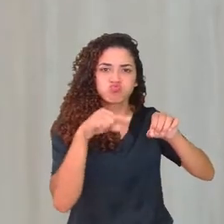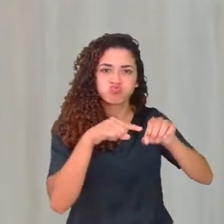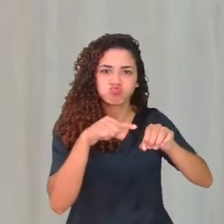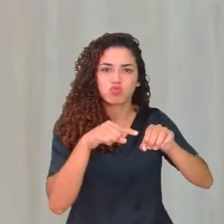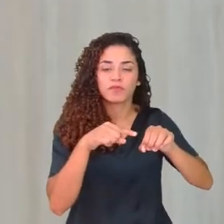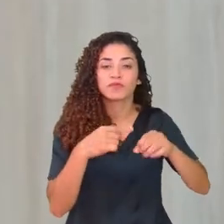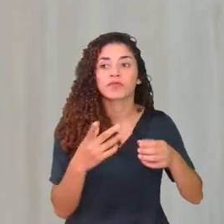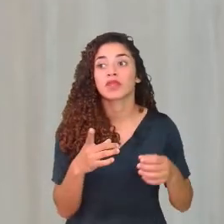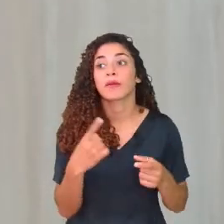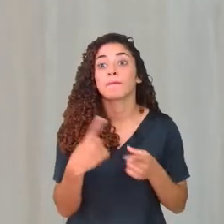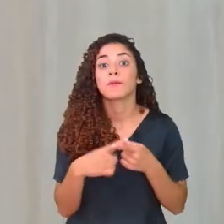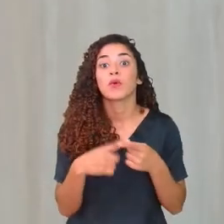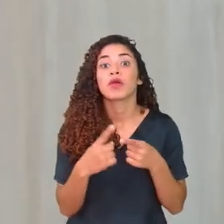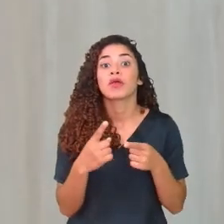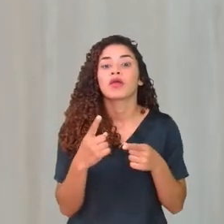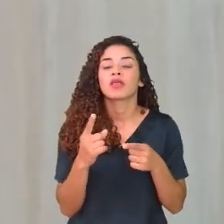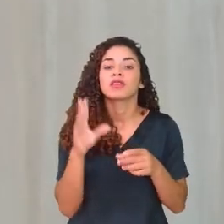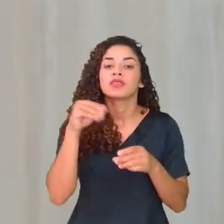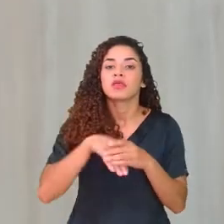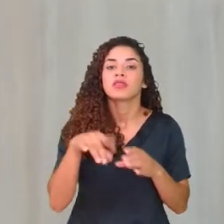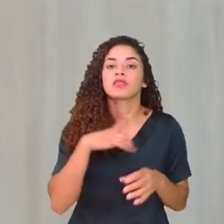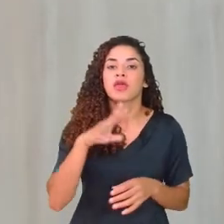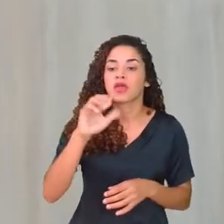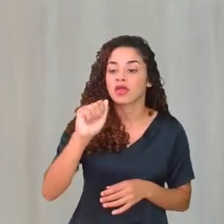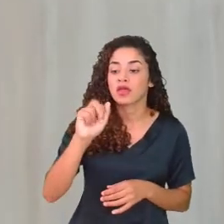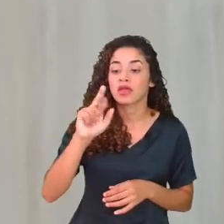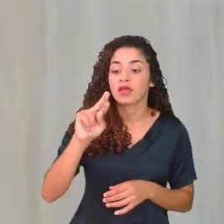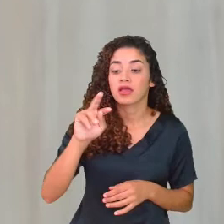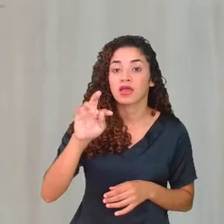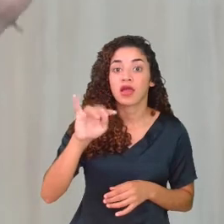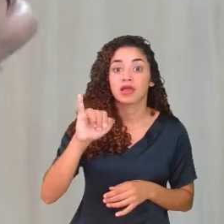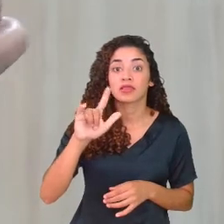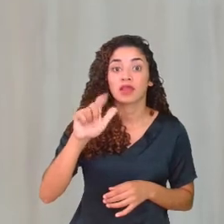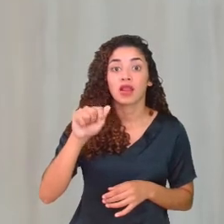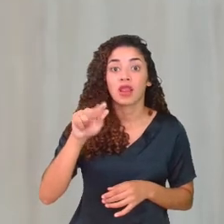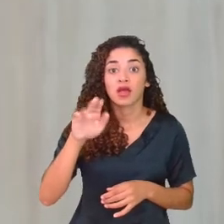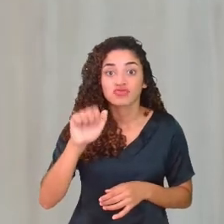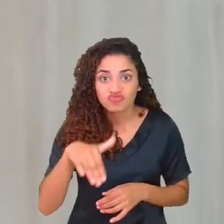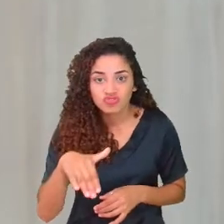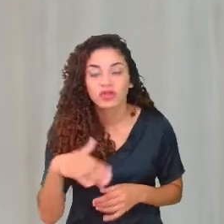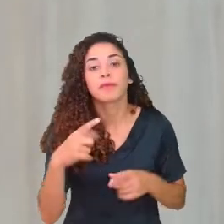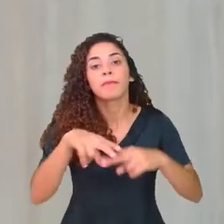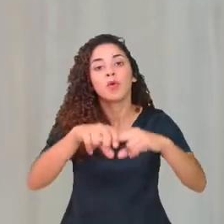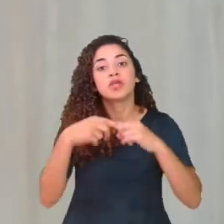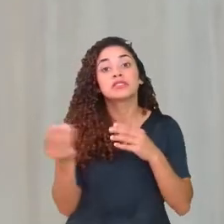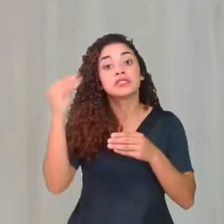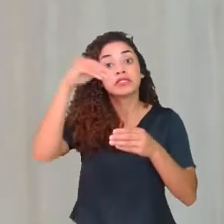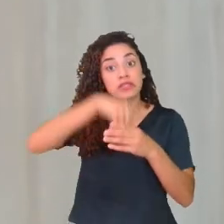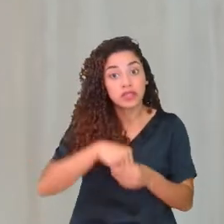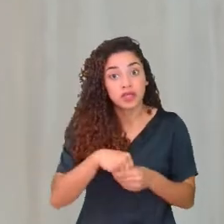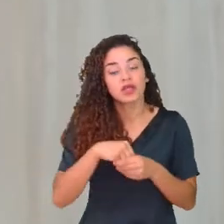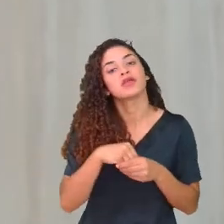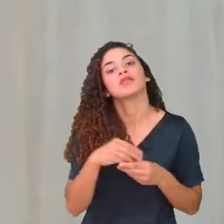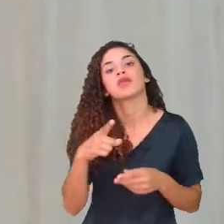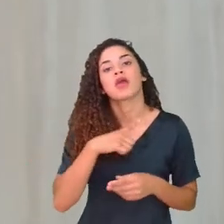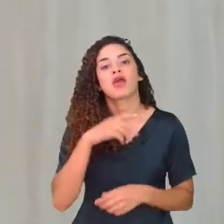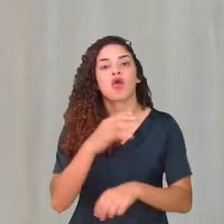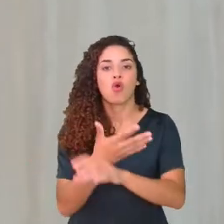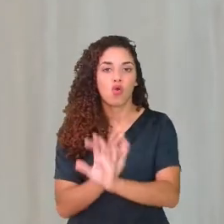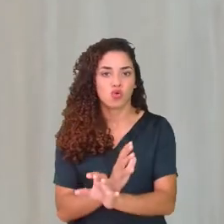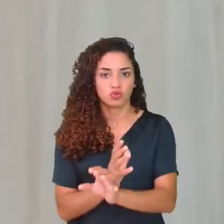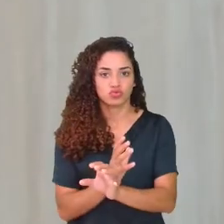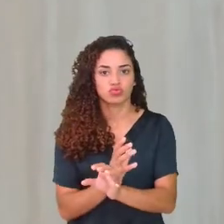continuação é de cartilagem. Então, por isso que é só essa parte que é óssea. O complemento do nosso nariz é